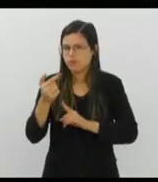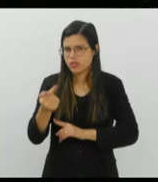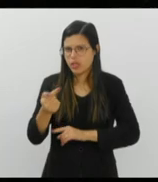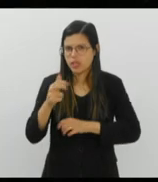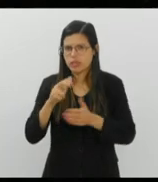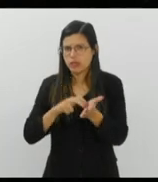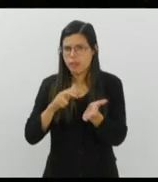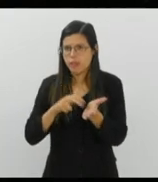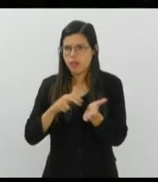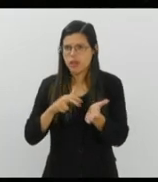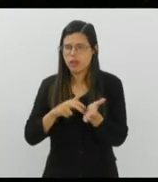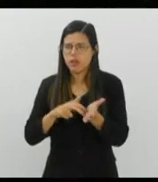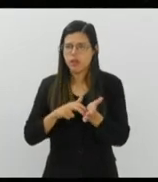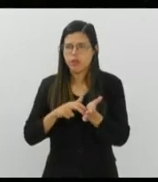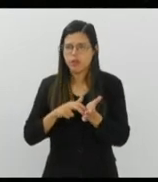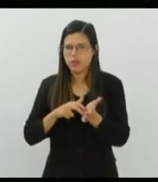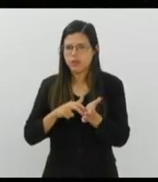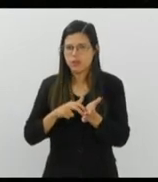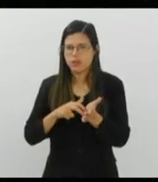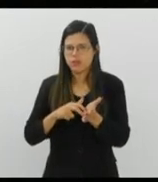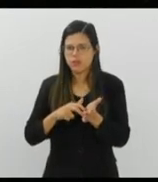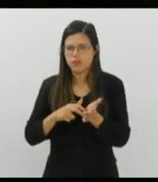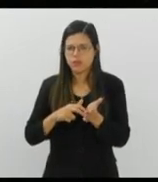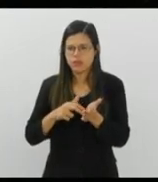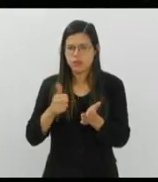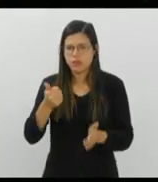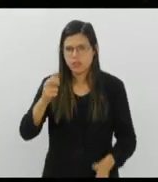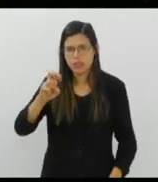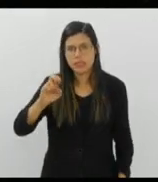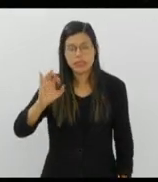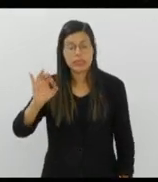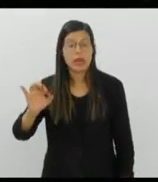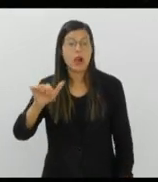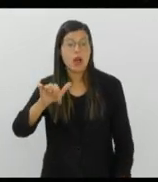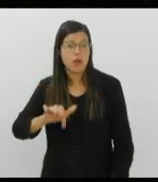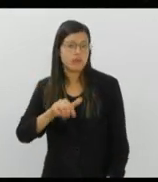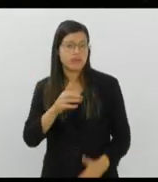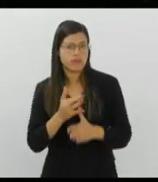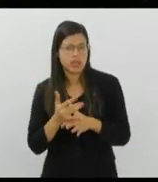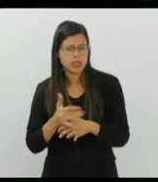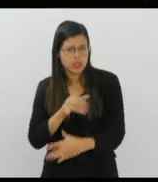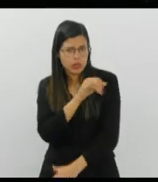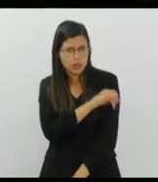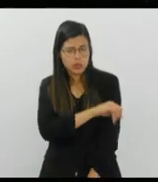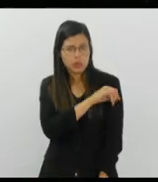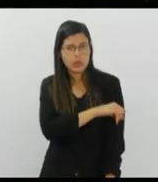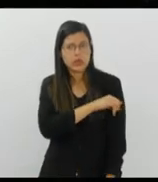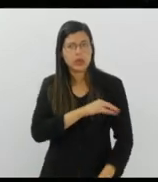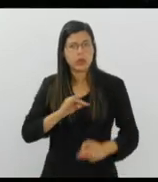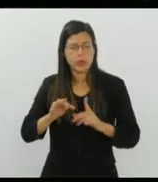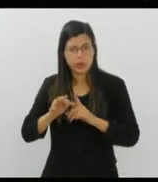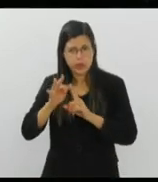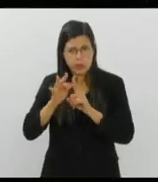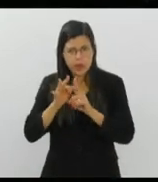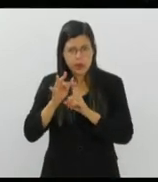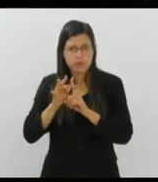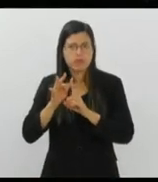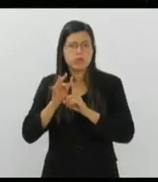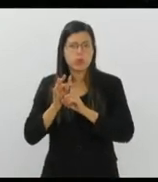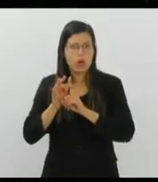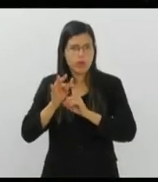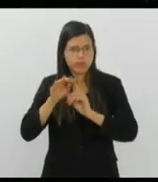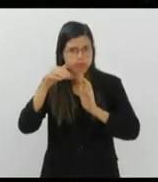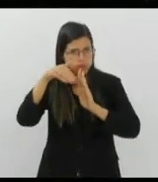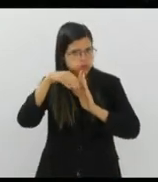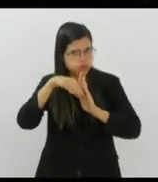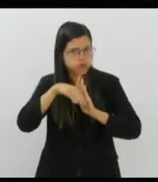graus centígrados, que para a cidade do Rio de Janeiro é uma temperatura muito baixa,